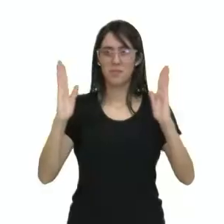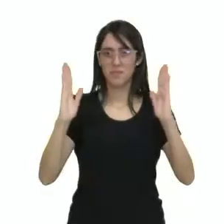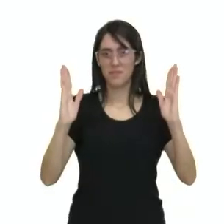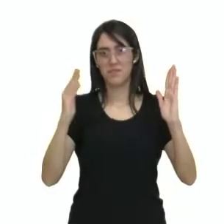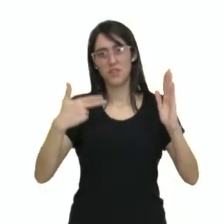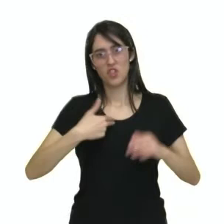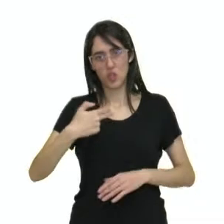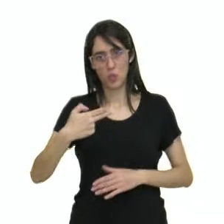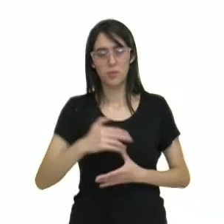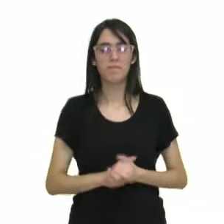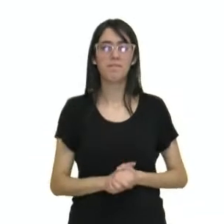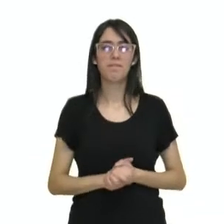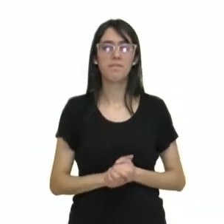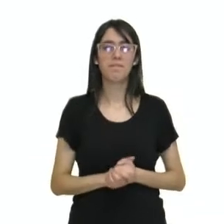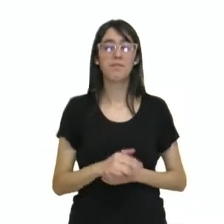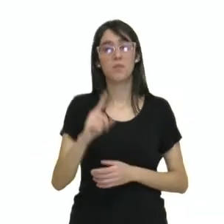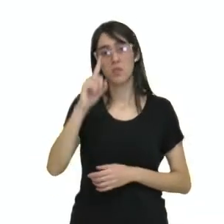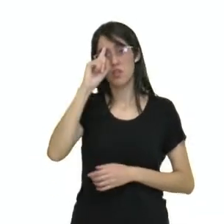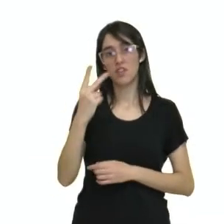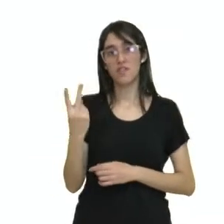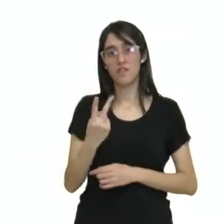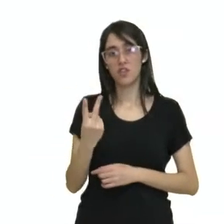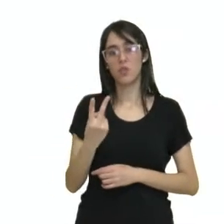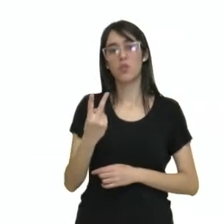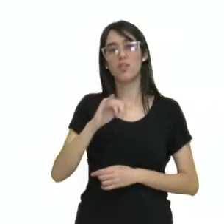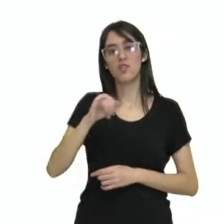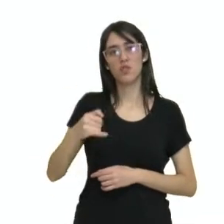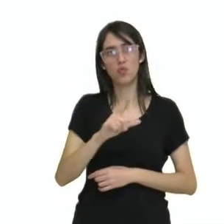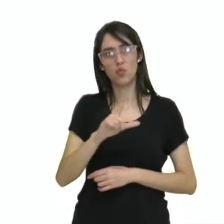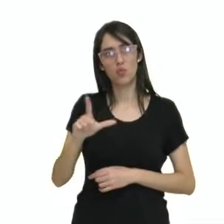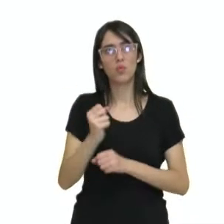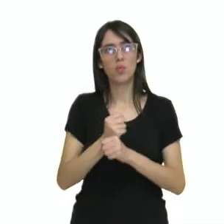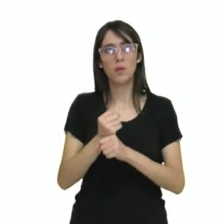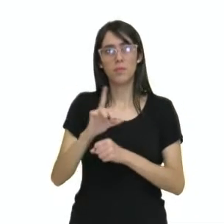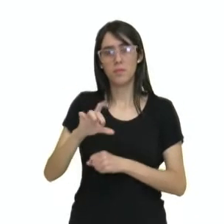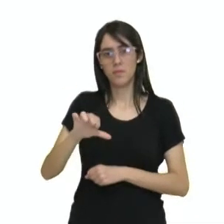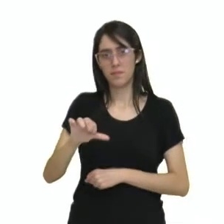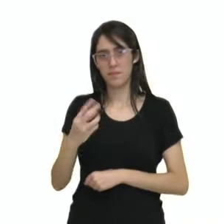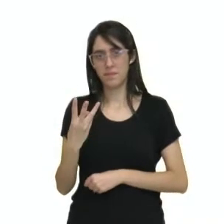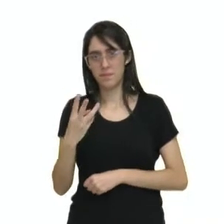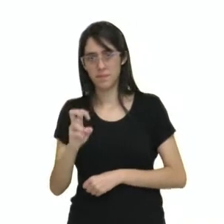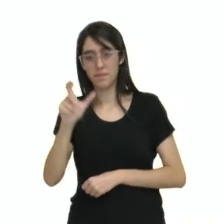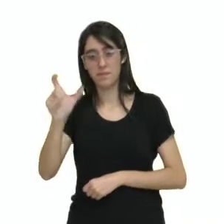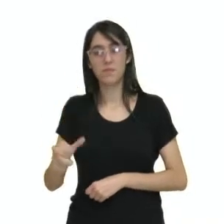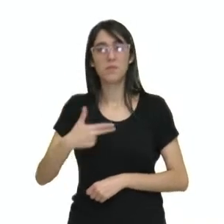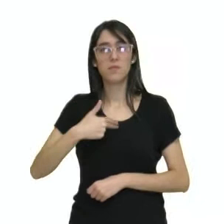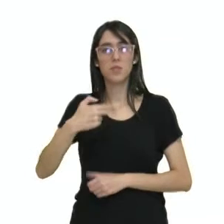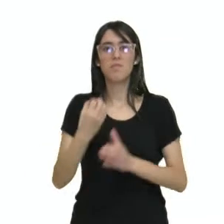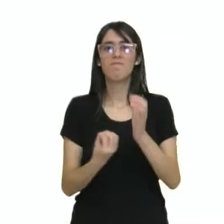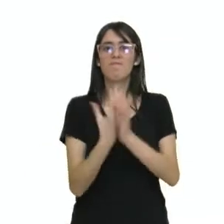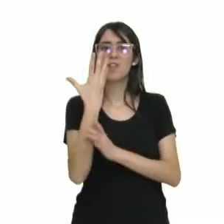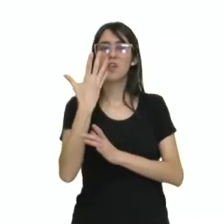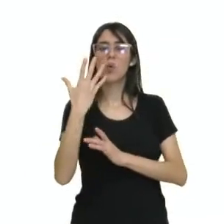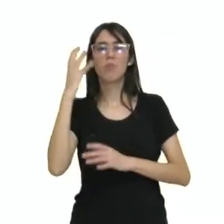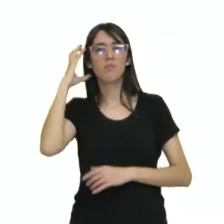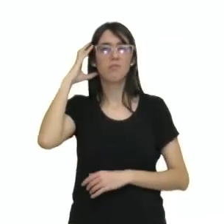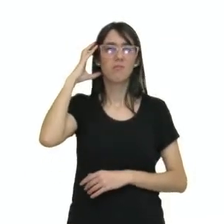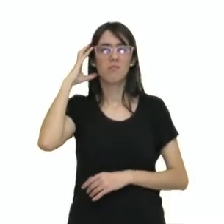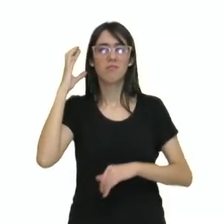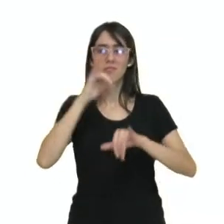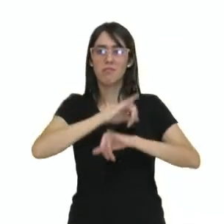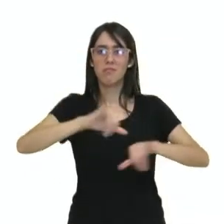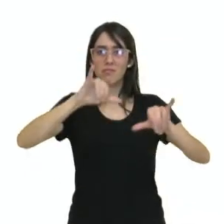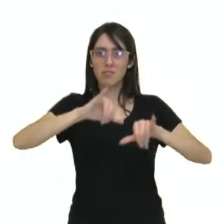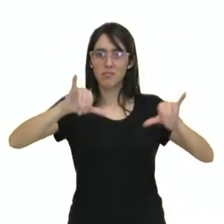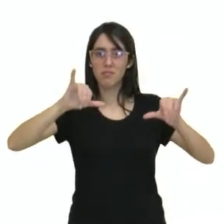Em 22 de 7 de 1935, o presidente Getúlio Vargas criou o programa A Hora do Brasil, que deveria ser transmitida